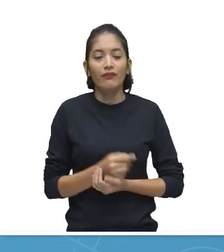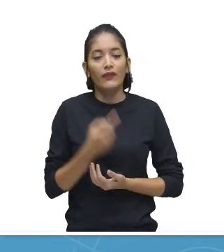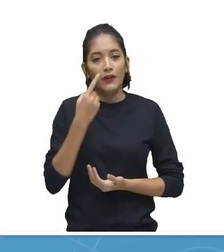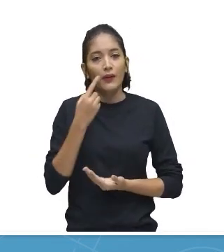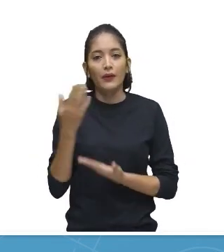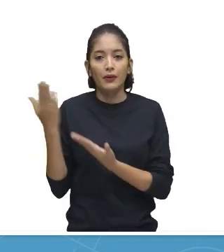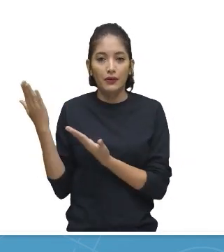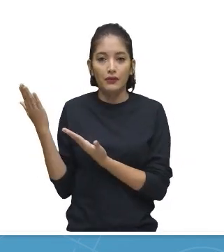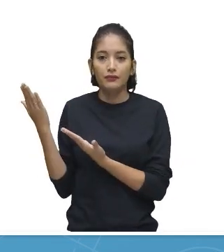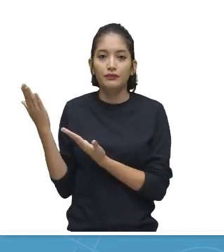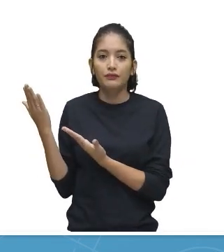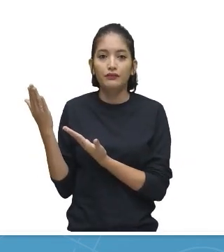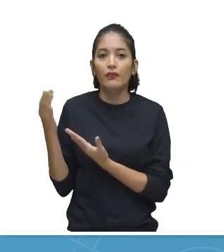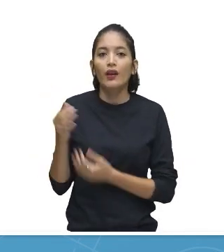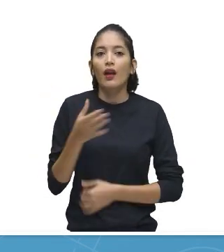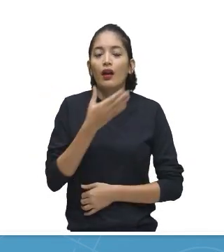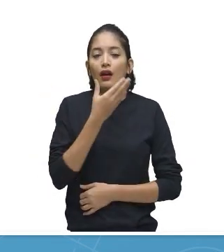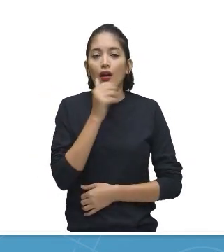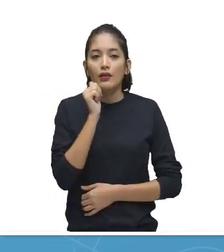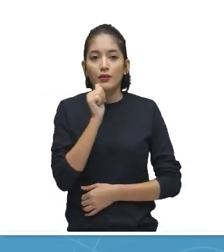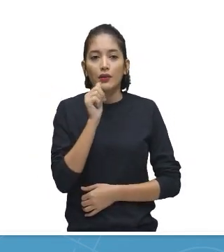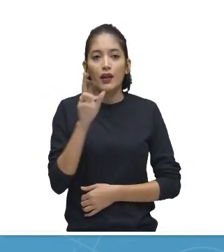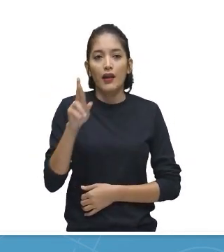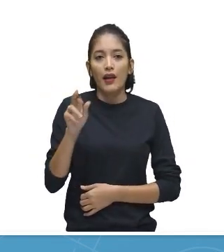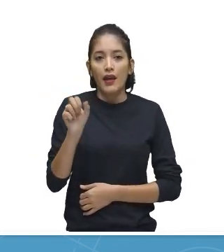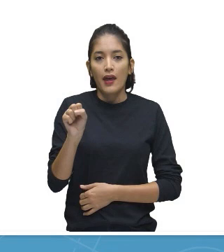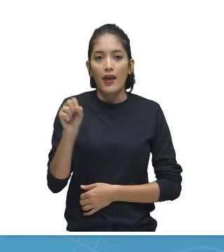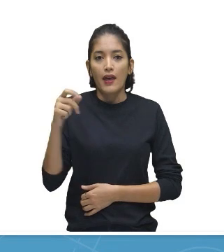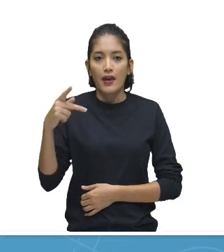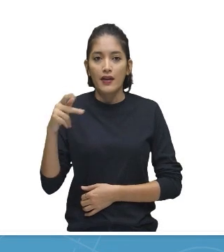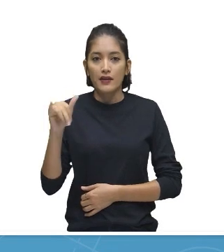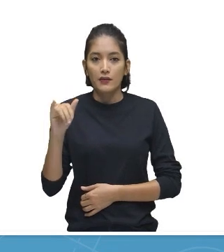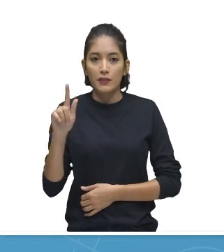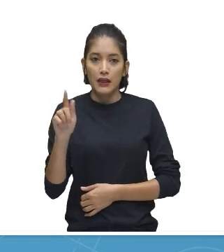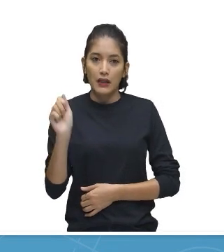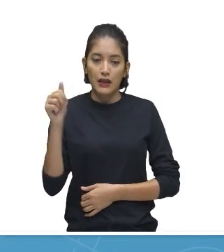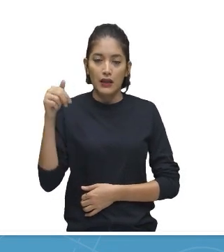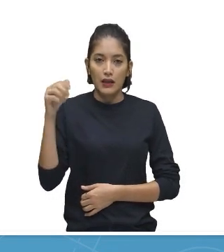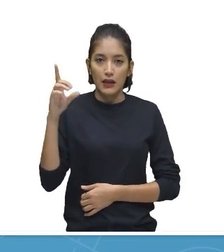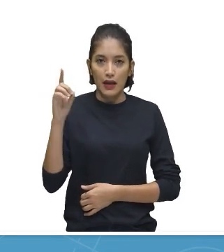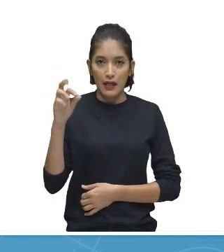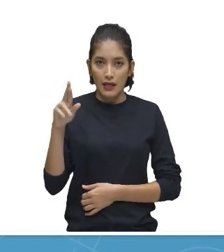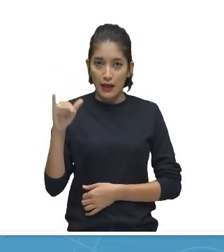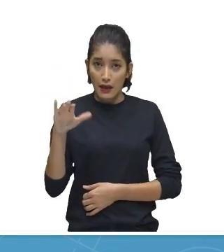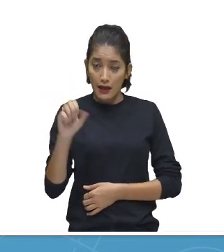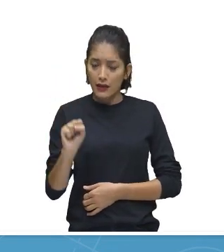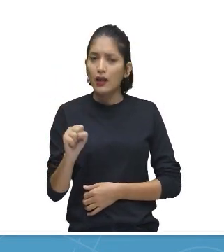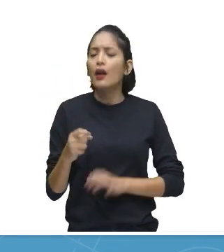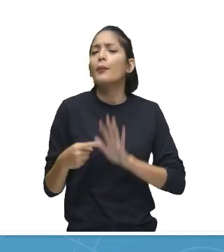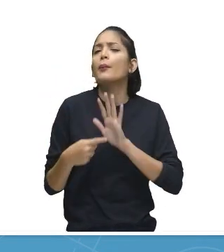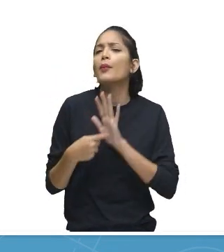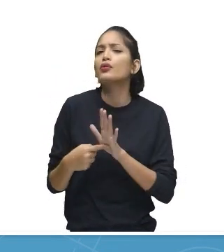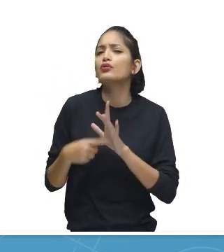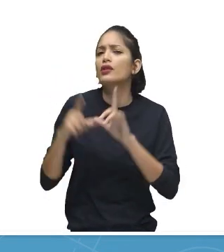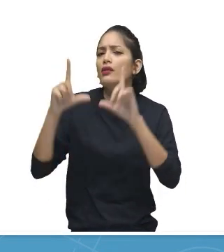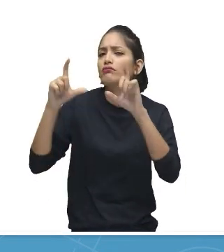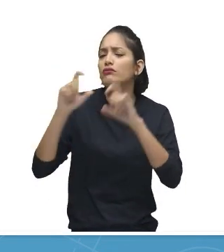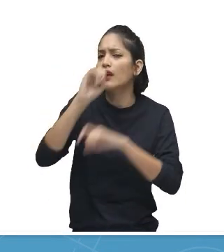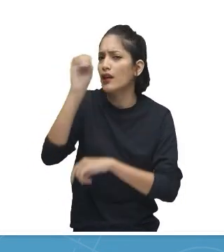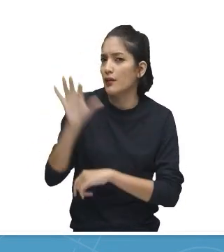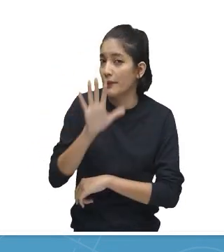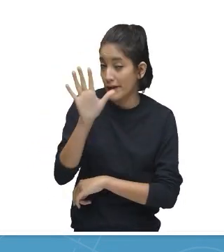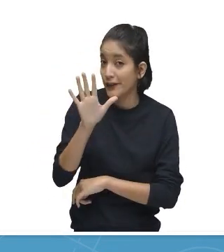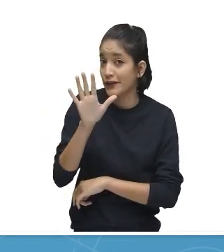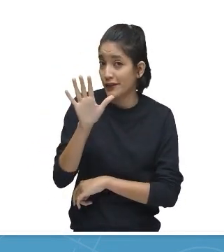são as Respingadeiras, de Jean-François Millet, e nessa cena, né, ele está retratando